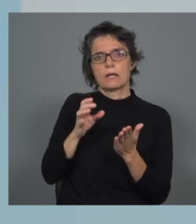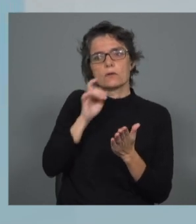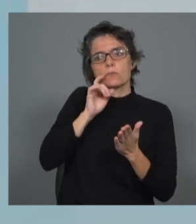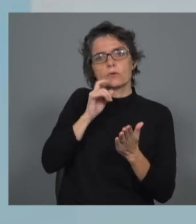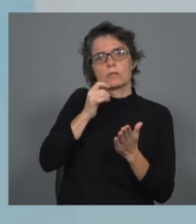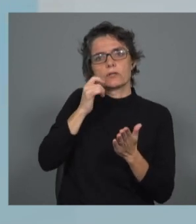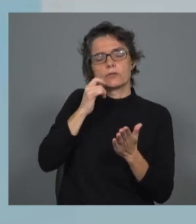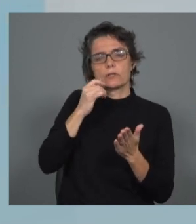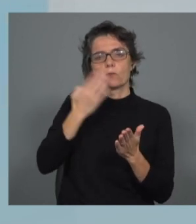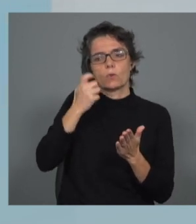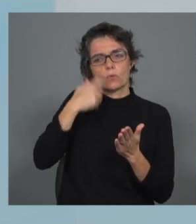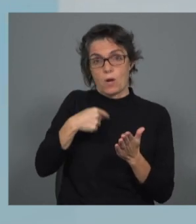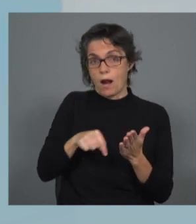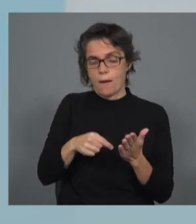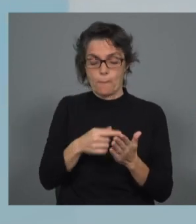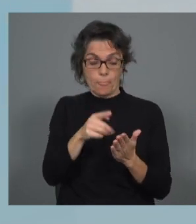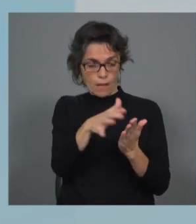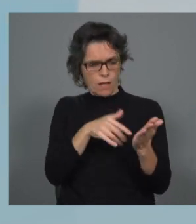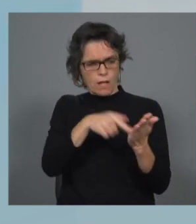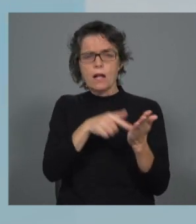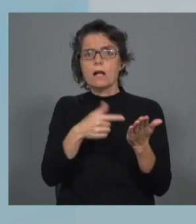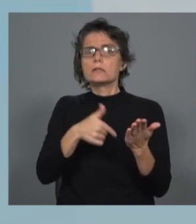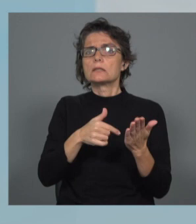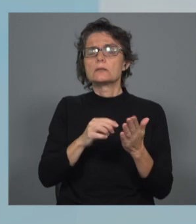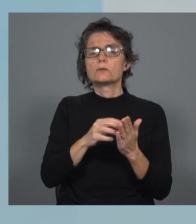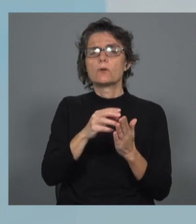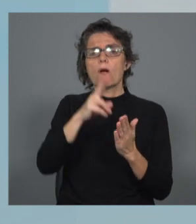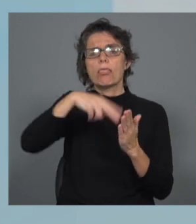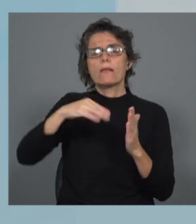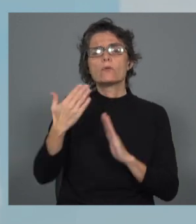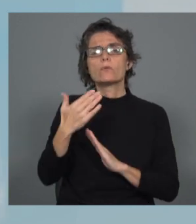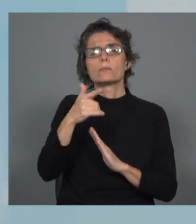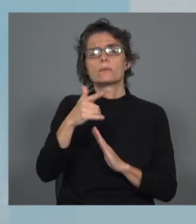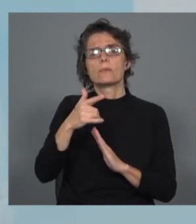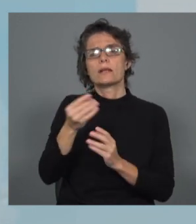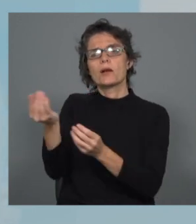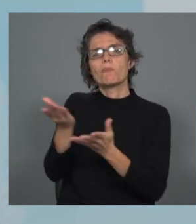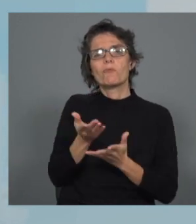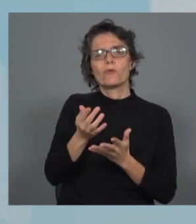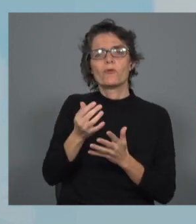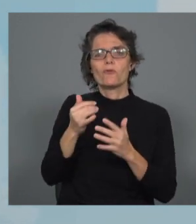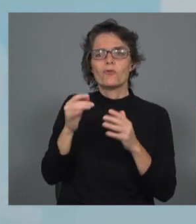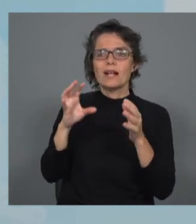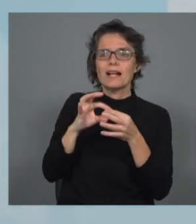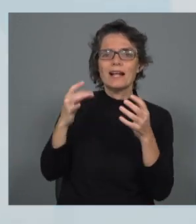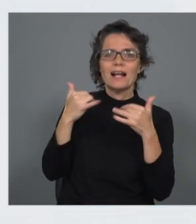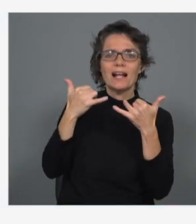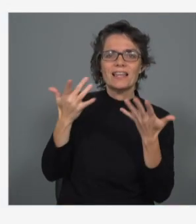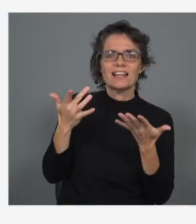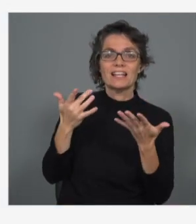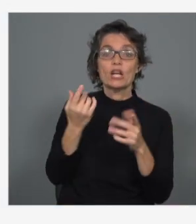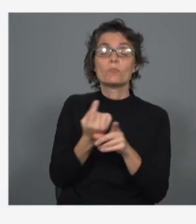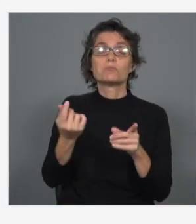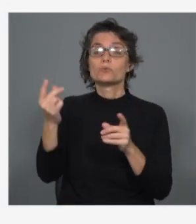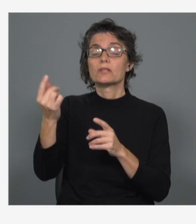domingo há um convite à alegria, desde logo na primeira leitura que é escutada, alegria garantida pela presença do Senhor.